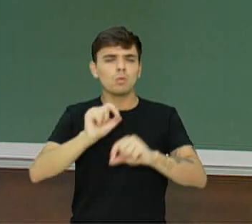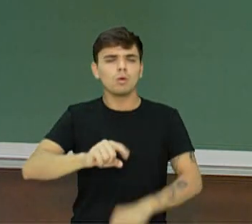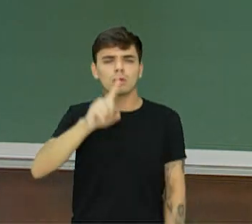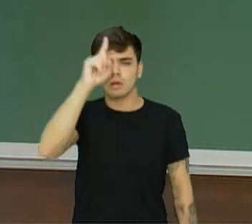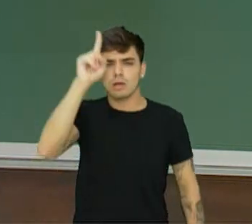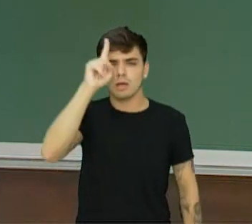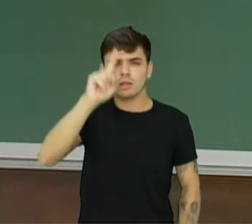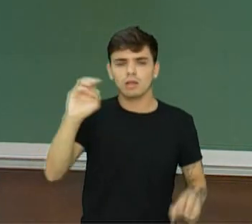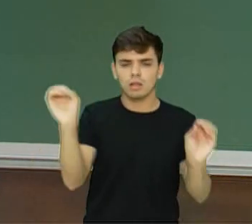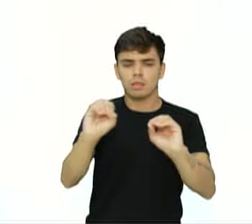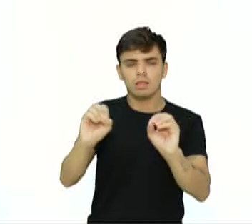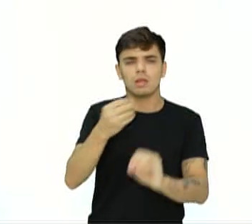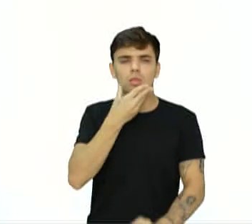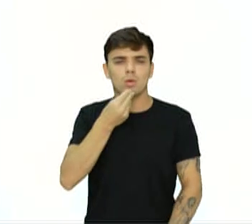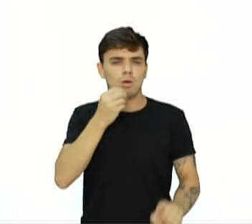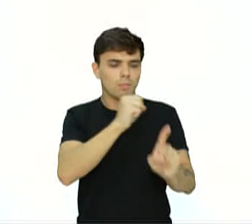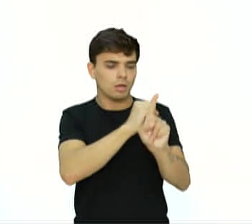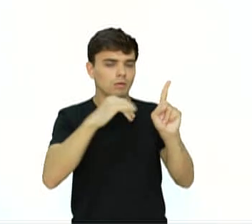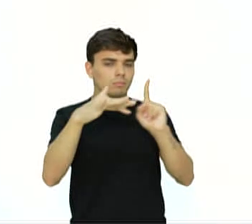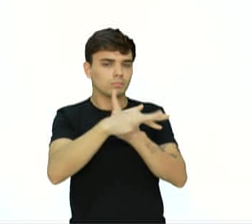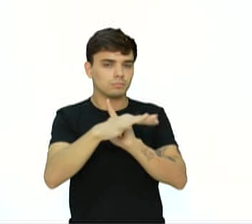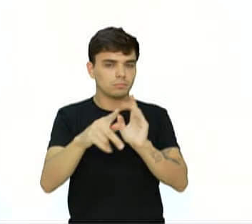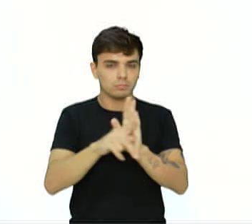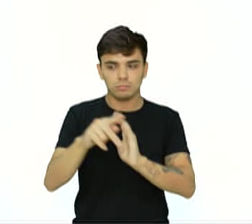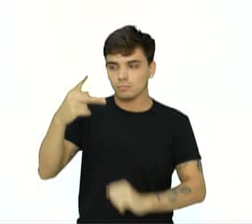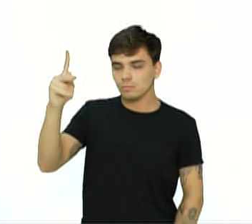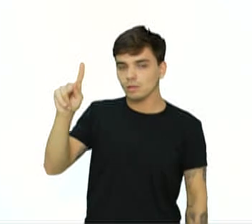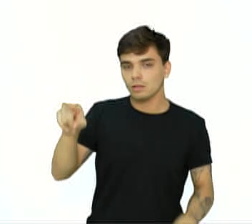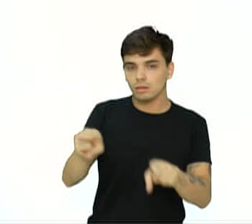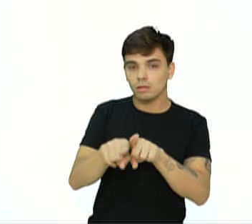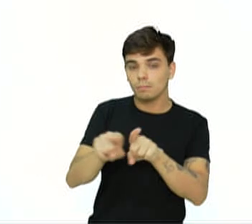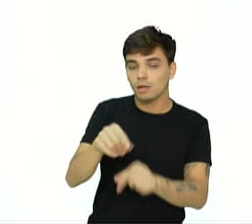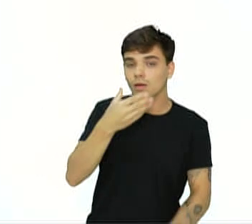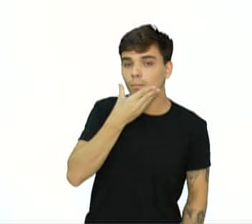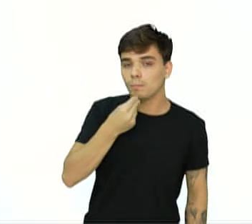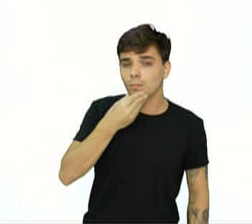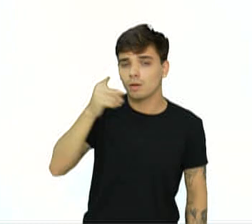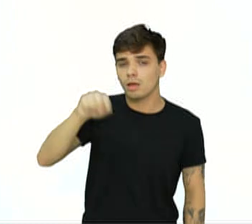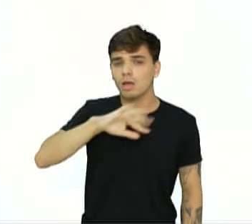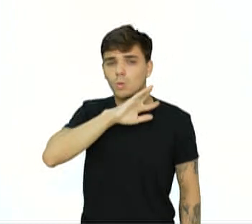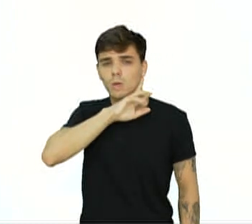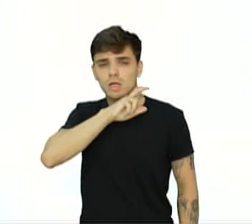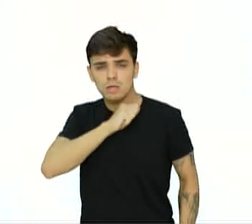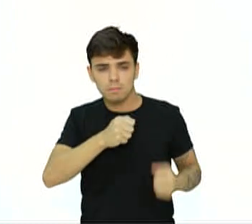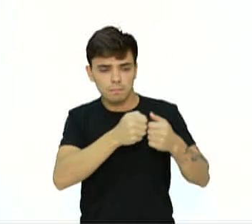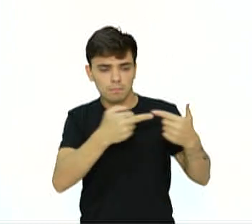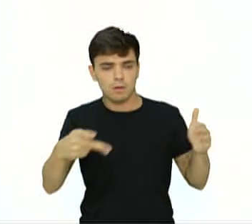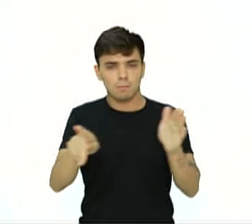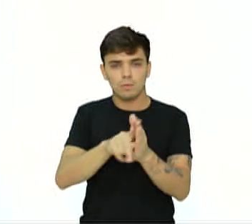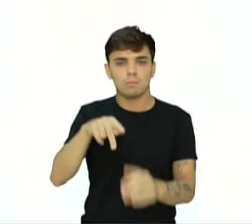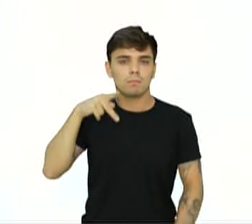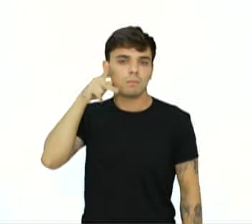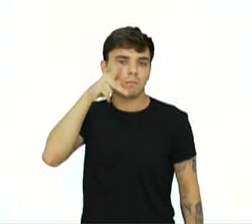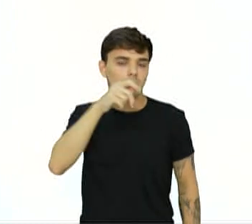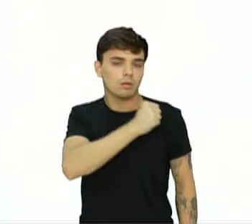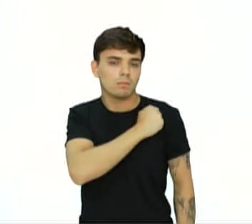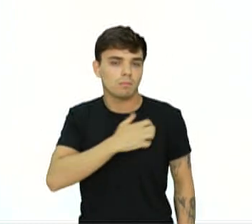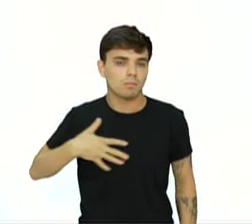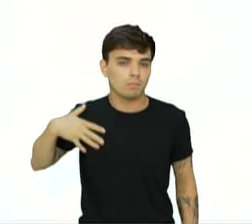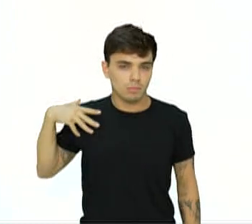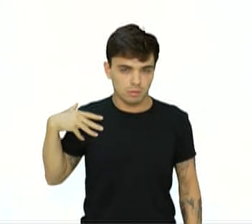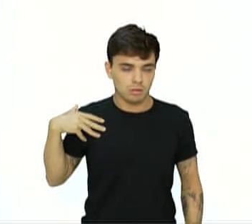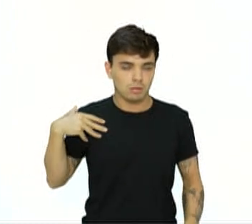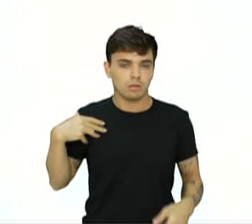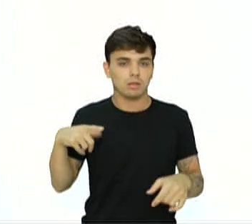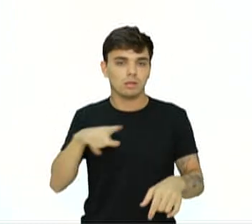"Nenhum homem é uma ilha", de John Donne, e "O homem é um animal político", de Aristóteles, têm em